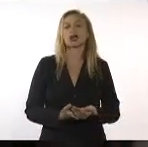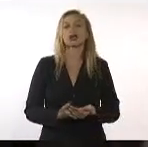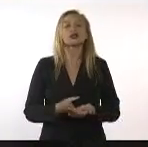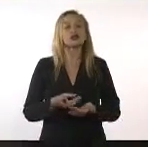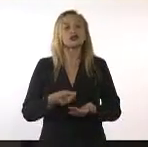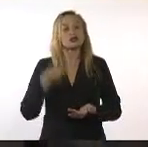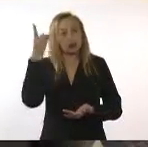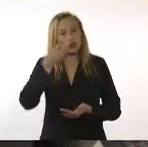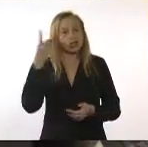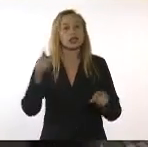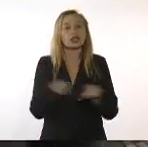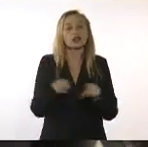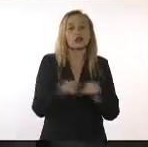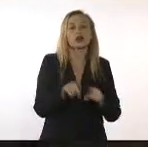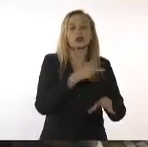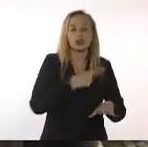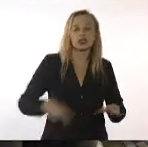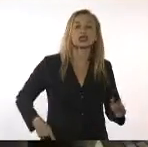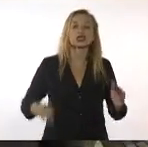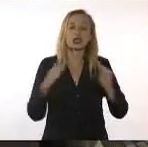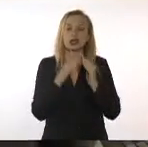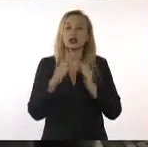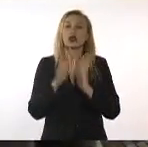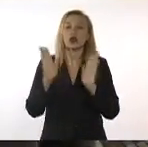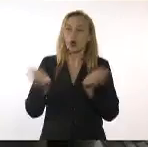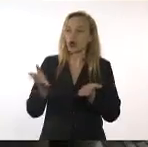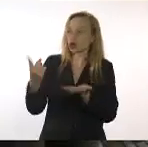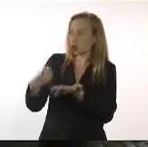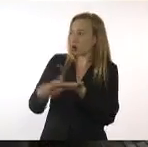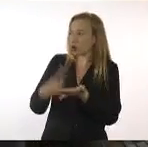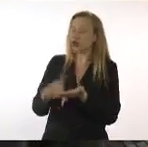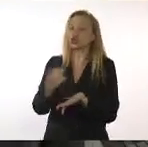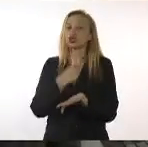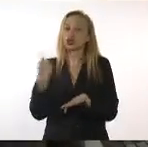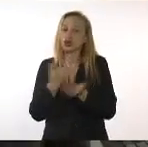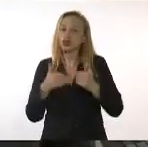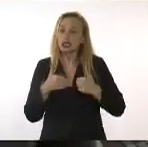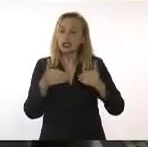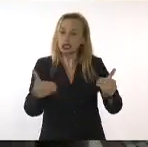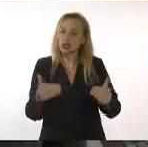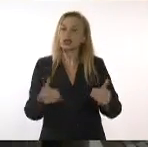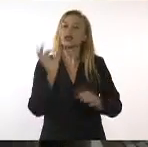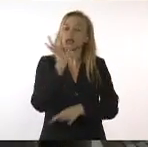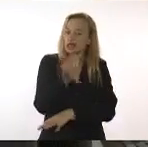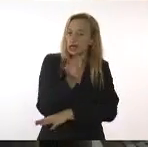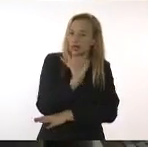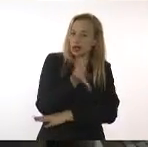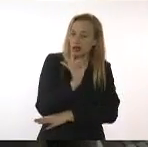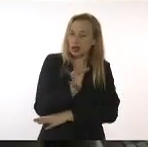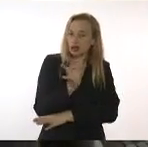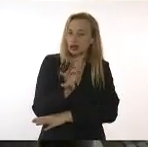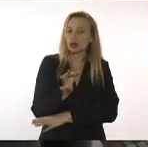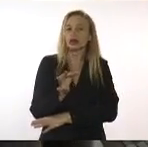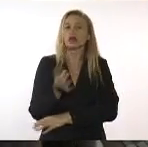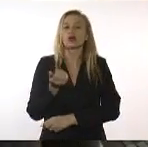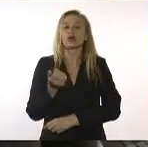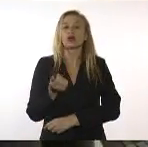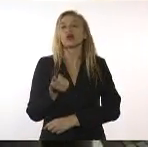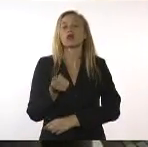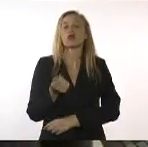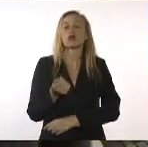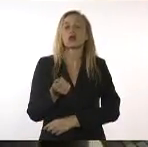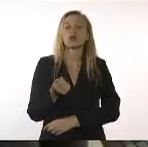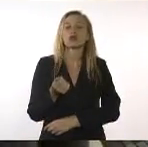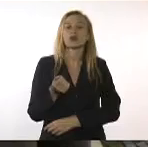dizer que com este acordo implementado hoje nós inauguramos de fato uma agenda em